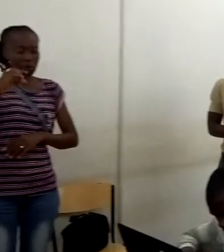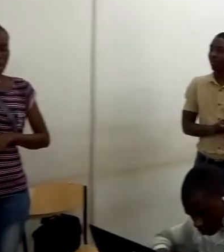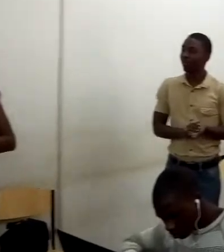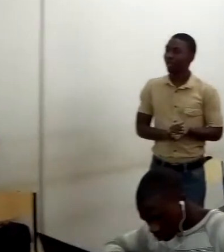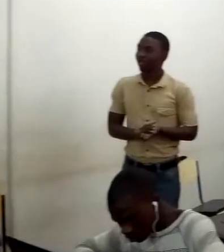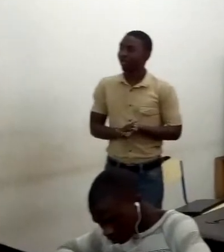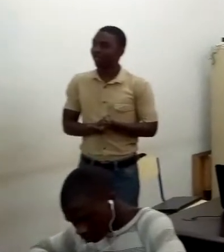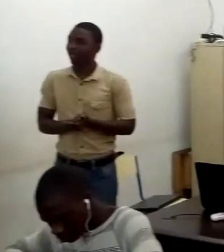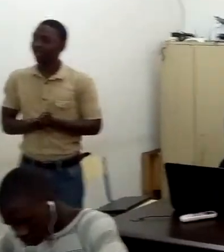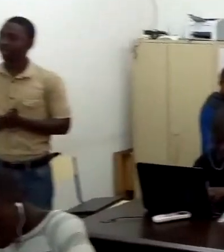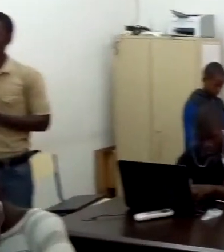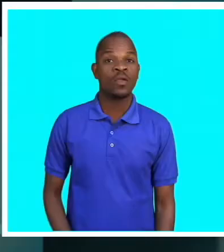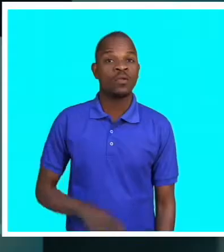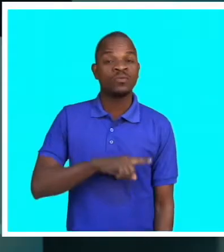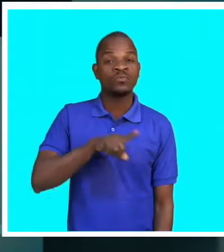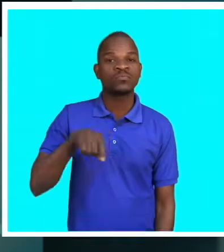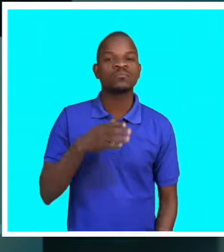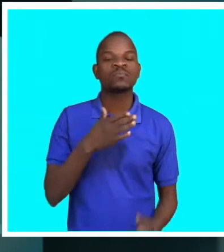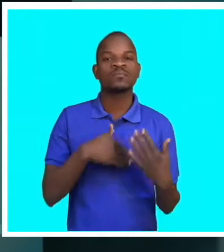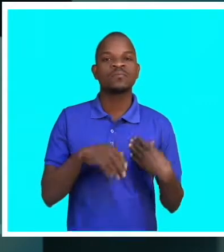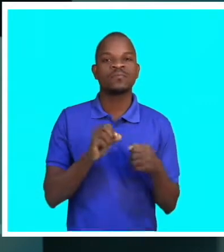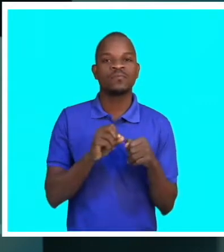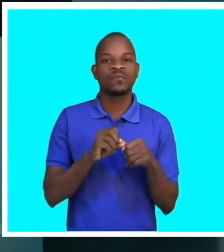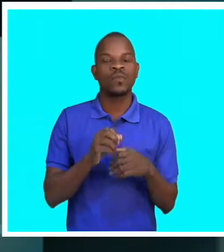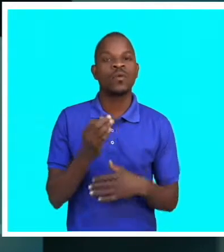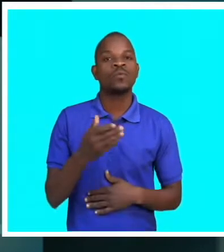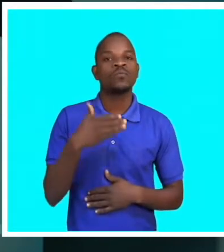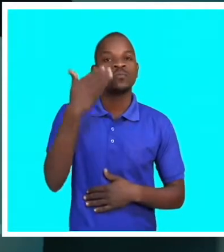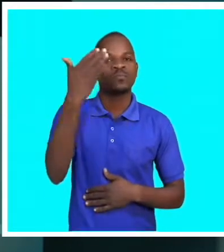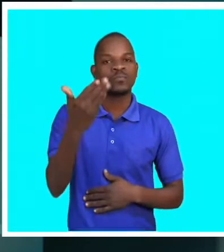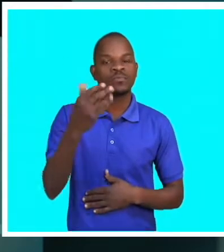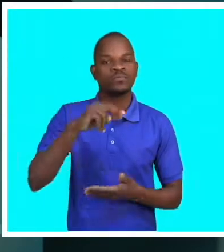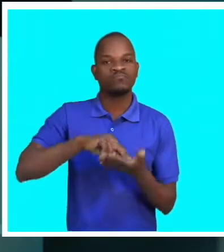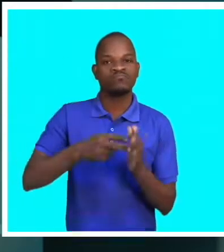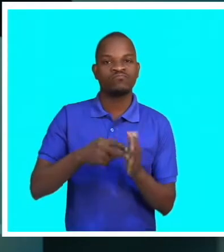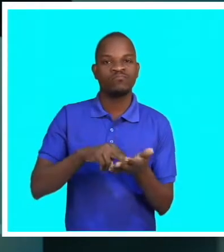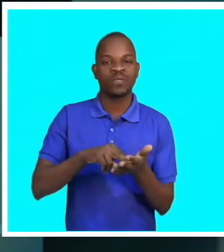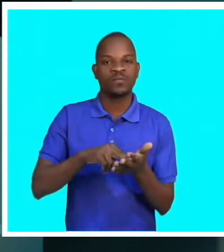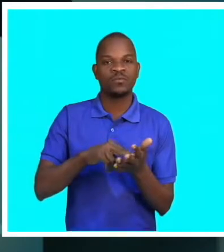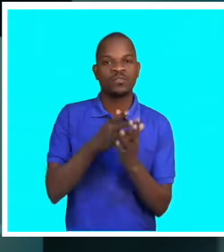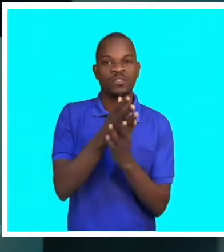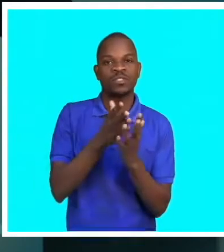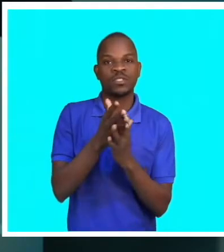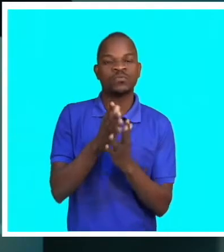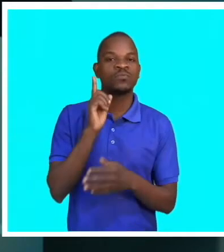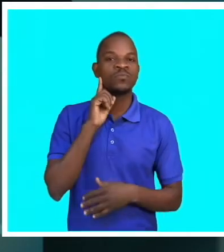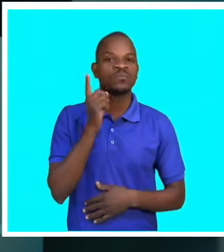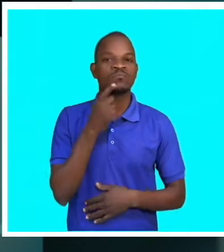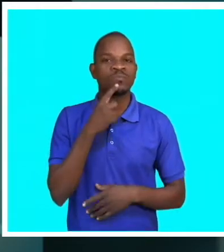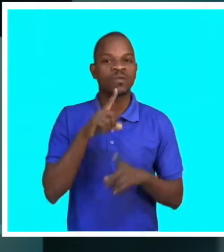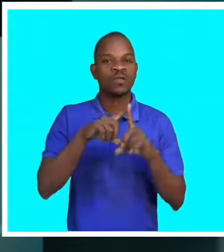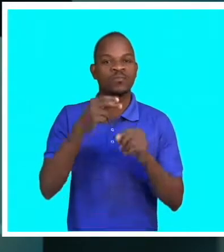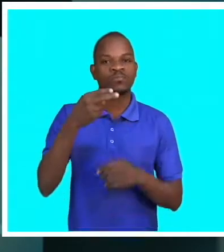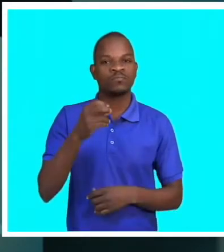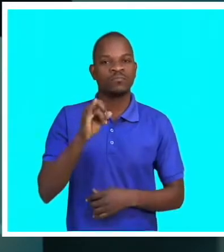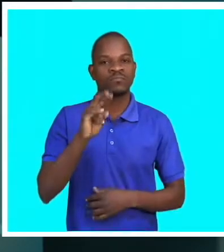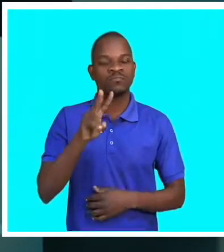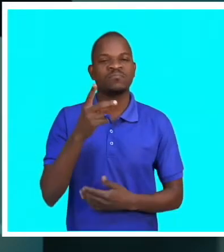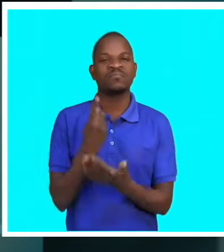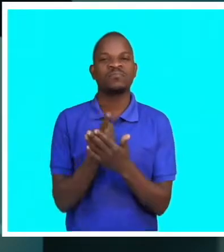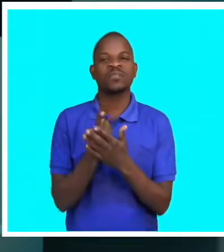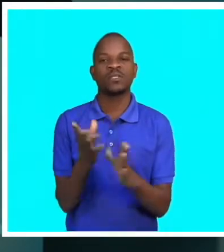Moçambique e a TV Surdo reuniram. A gente pretende que o próximo Plano Nacional Estratégico de Resposta ao HIV-Sida seja